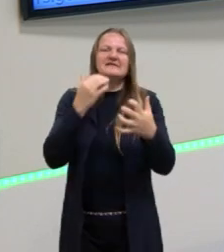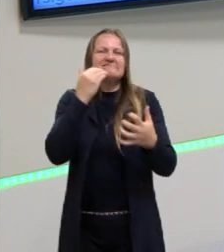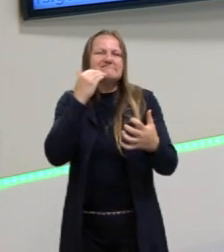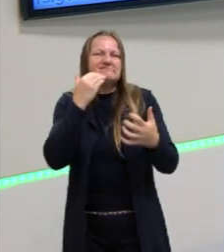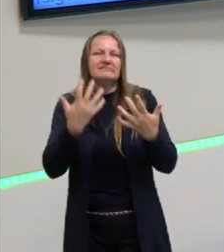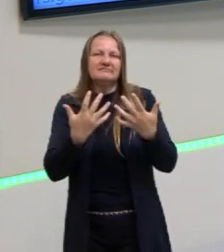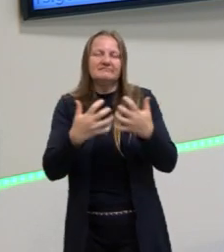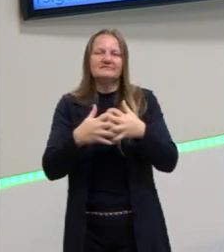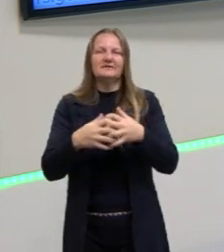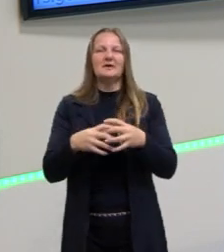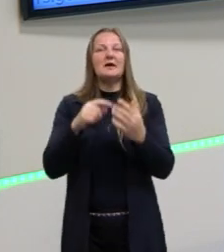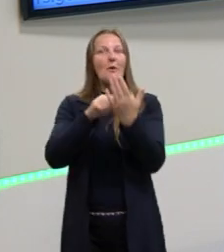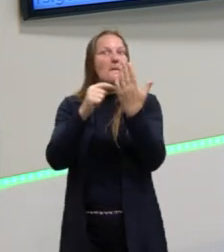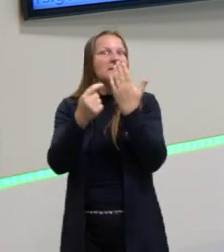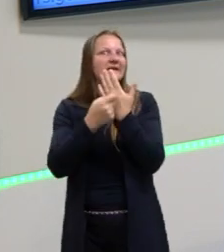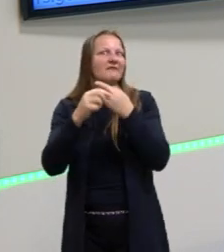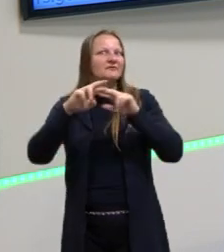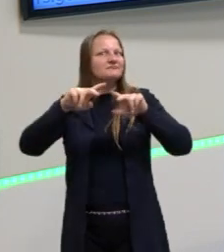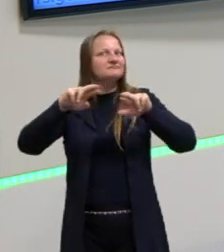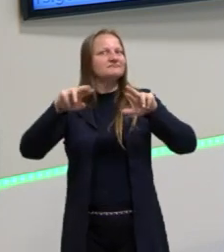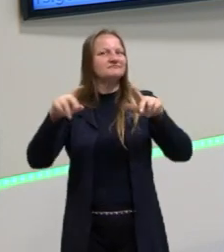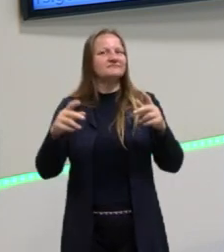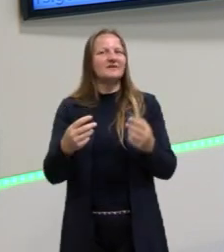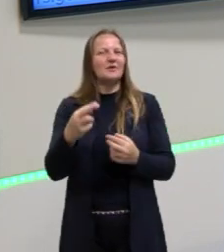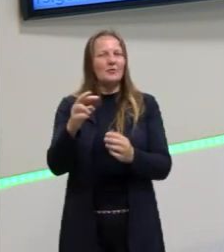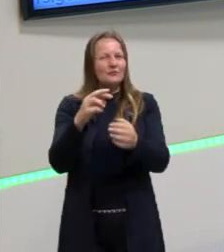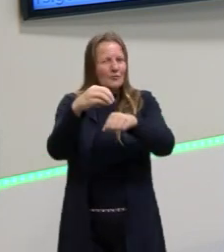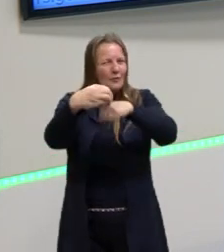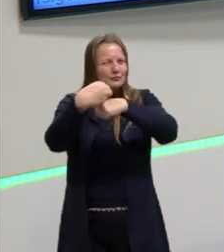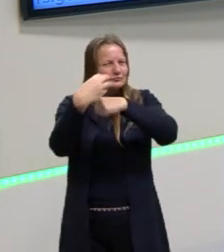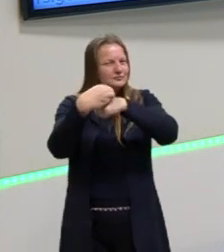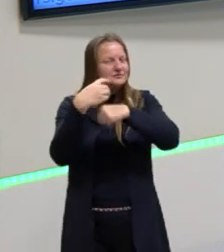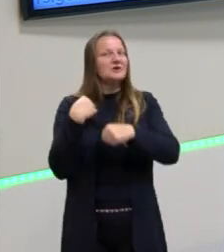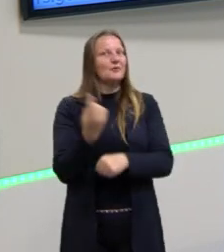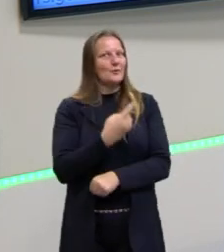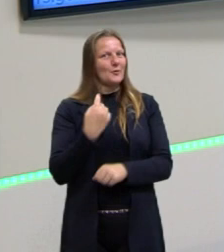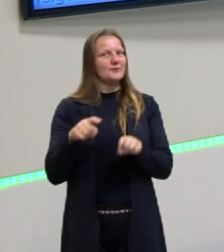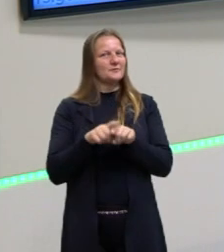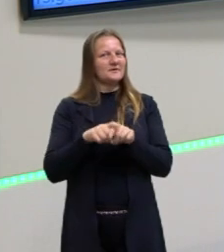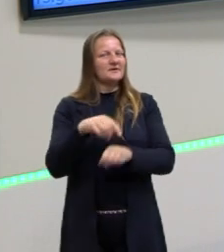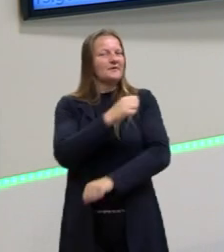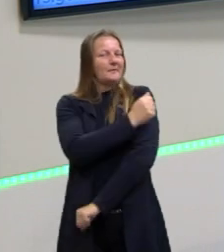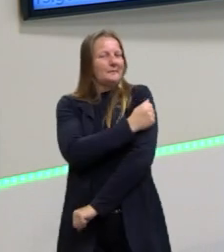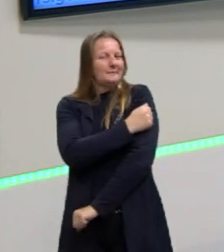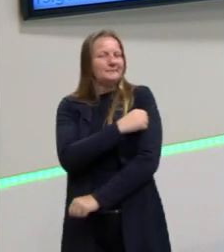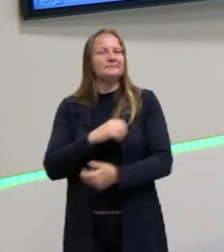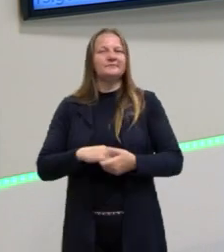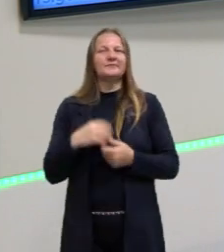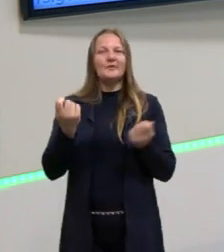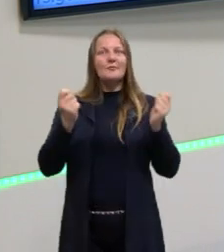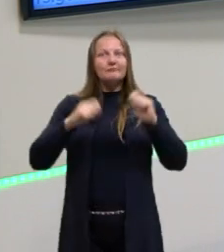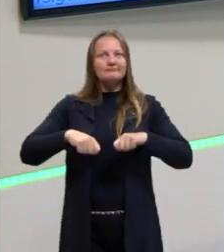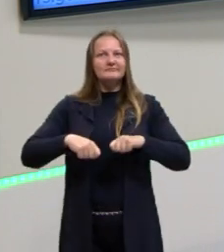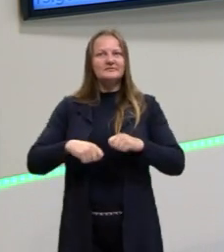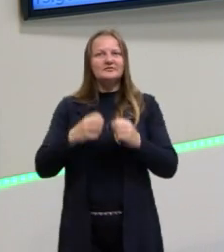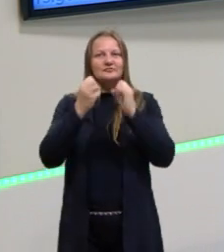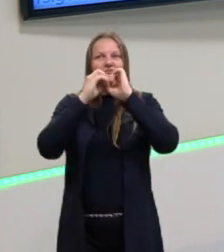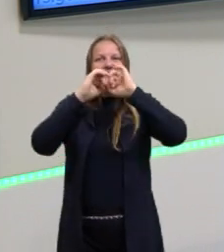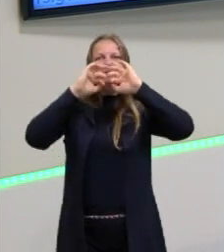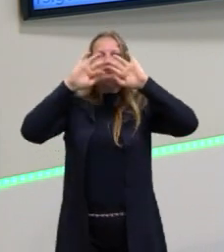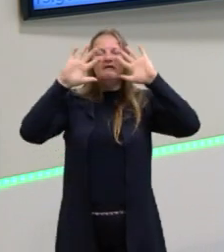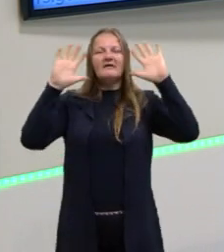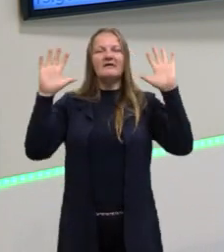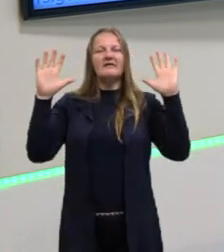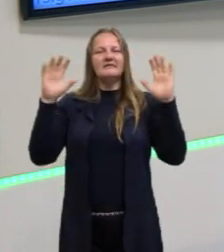da linguagem e acho que talvez Ficam ficam recado para nós né muitas vezes nós nossos alunos temos essa capacidade de compreendermos